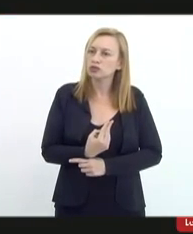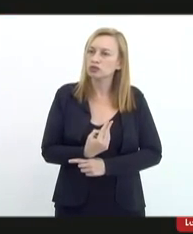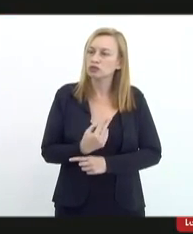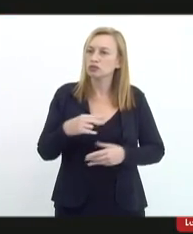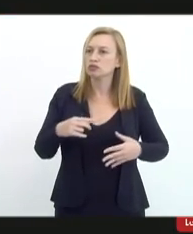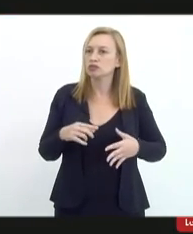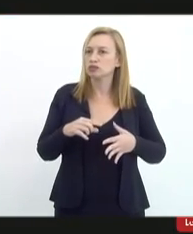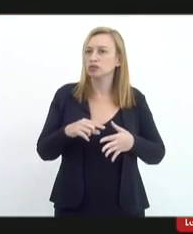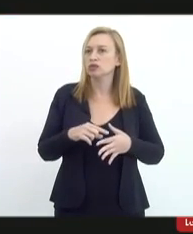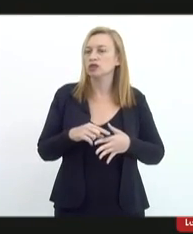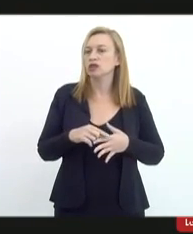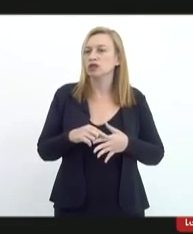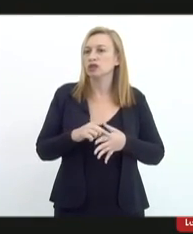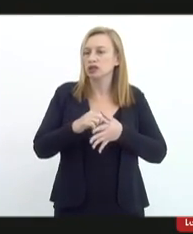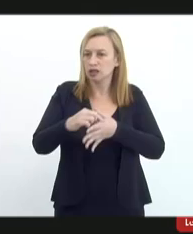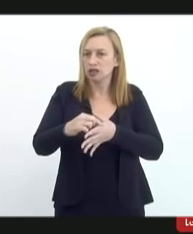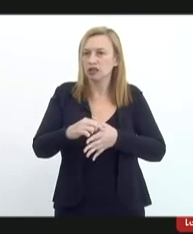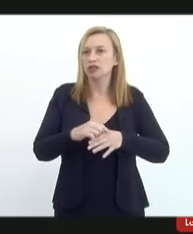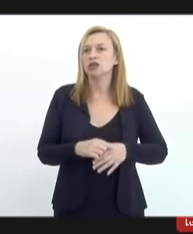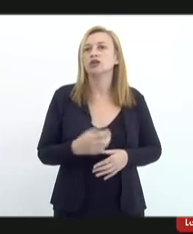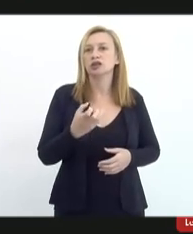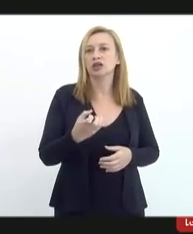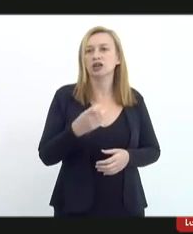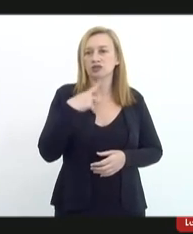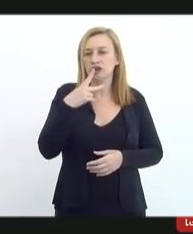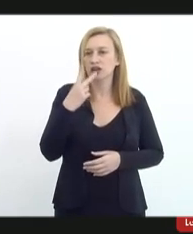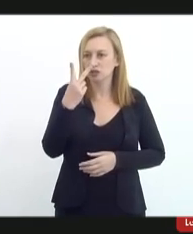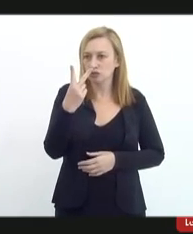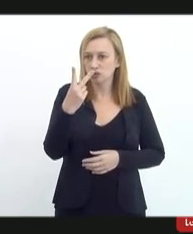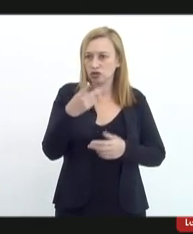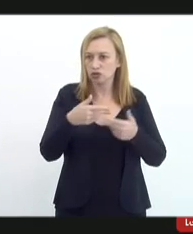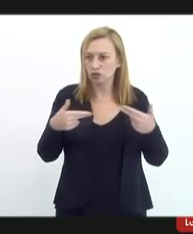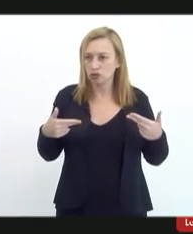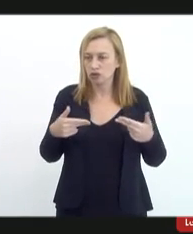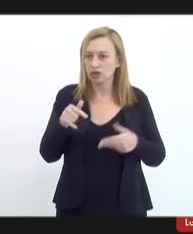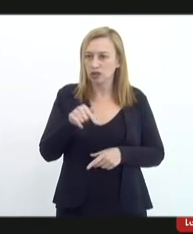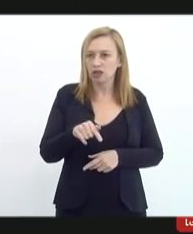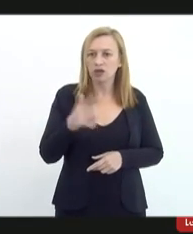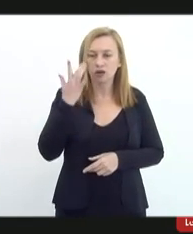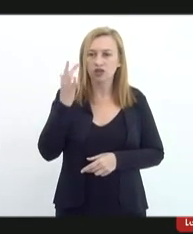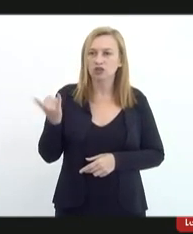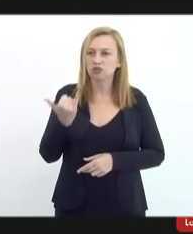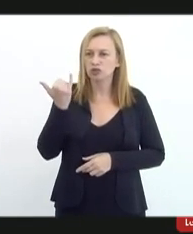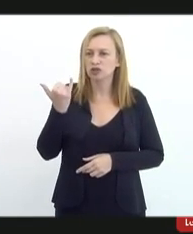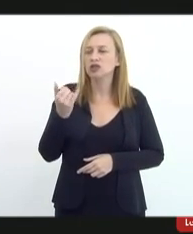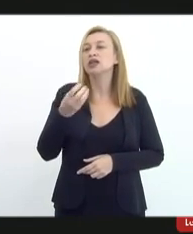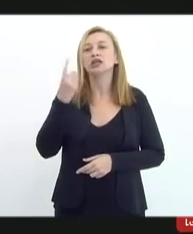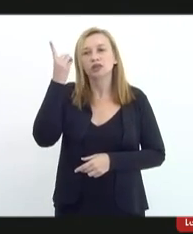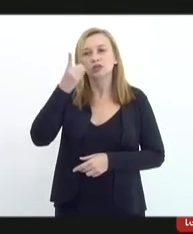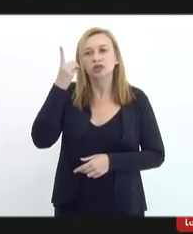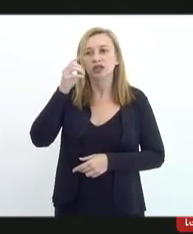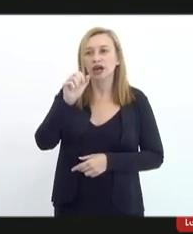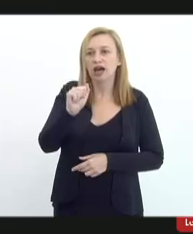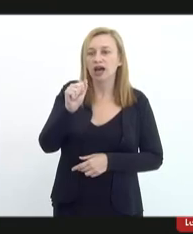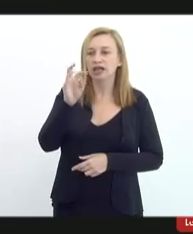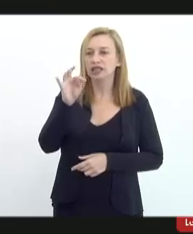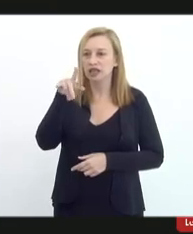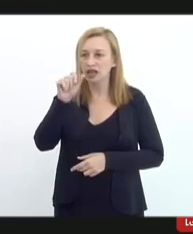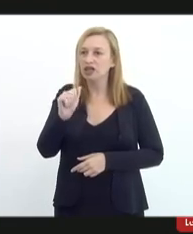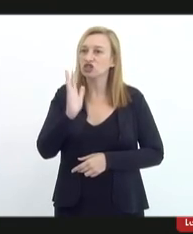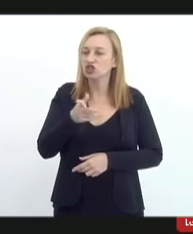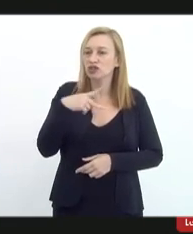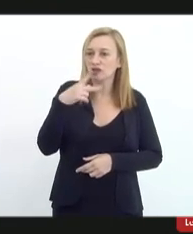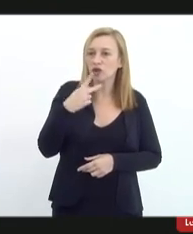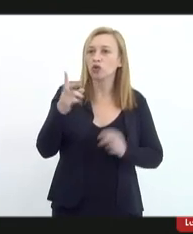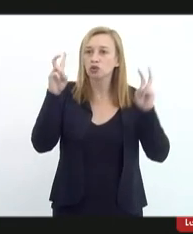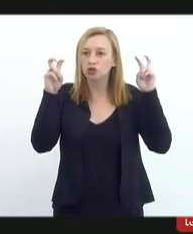direção. Eu quero apenas fazer duas contribuições, e aí aqui acho até que o deputado Átila Nunes, que já falou sobre o